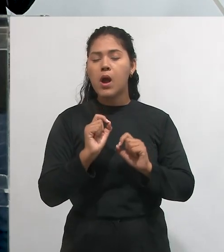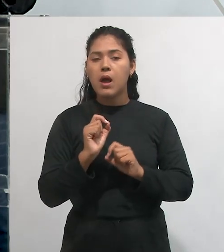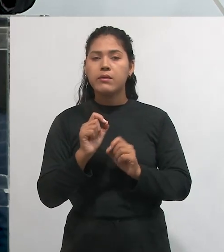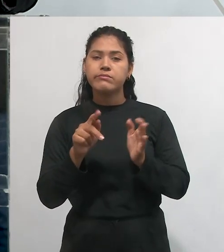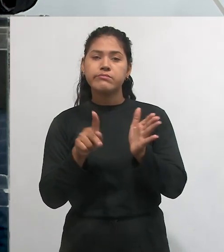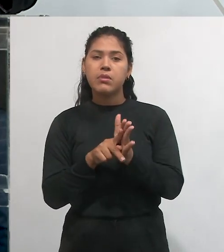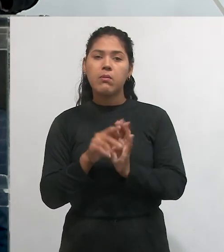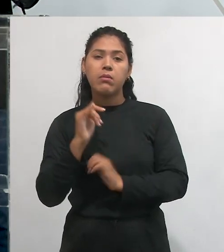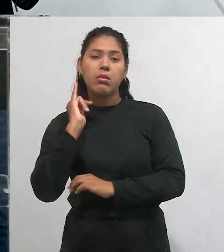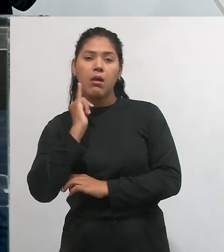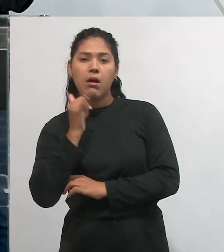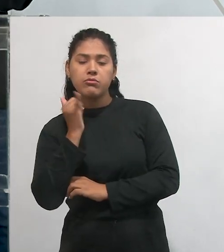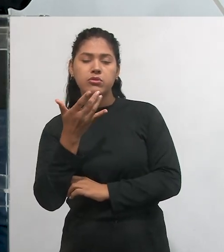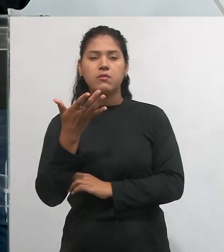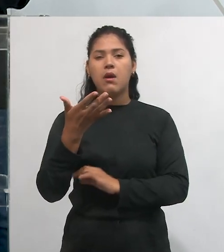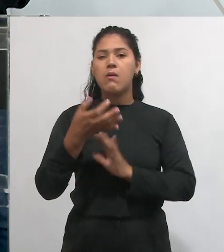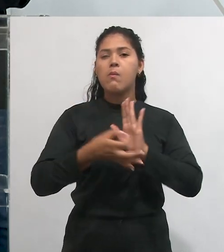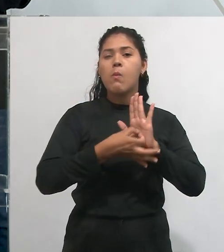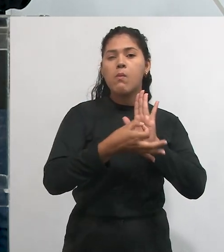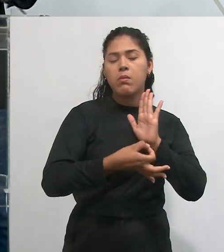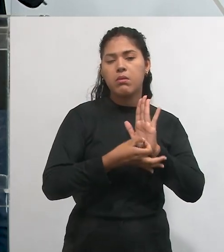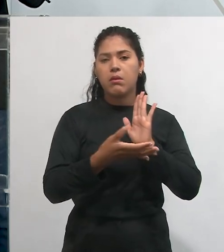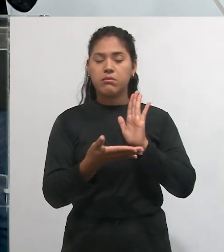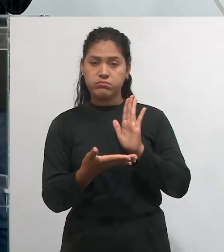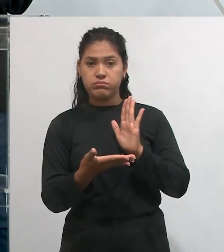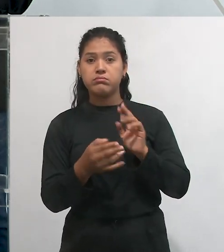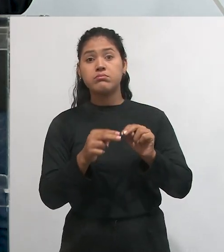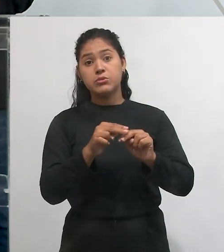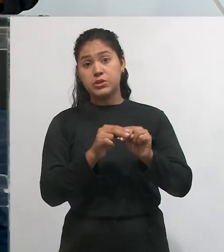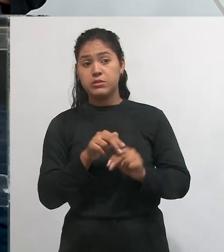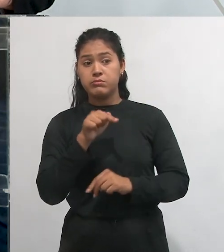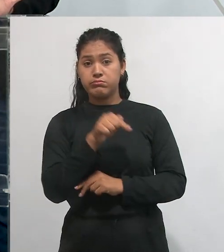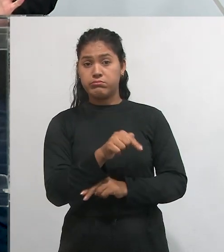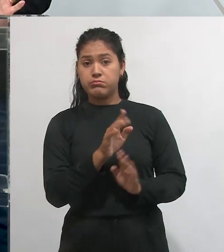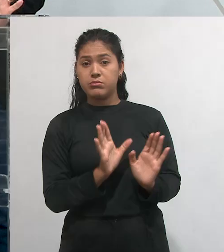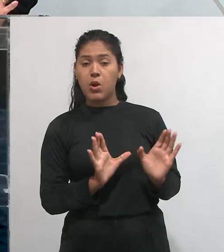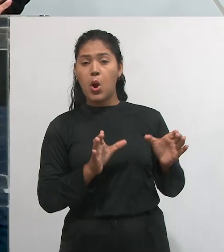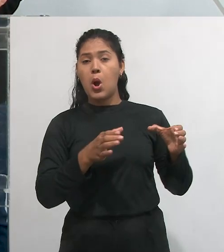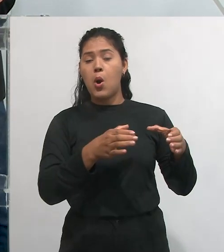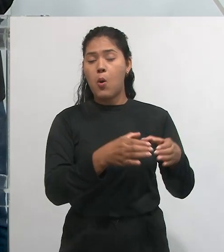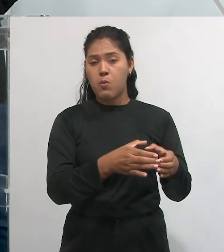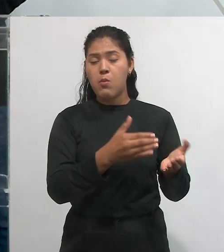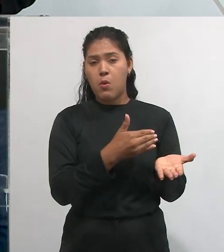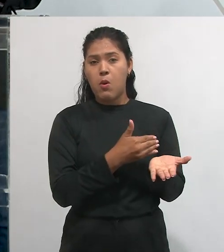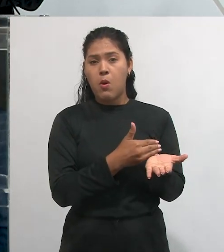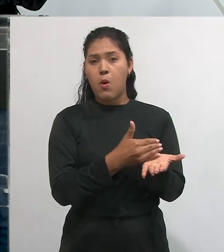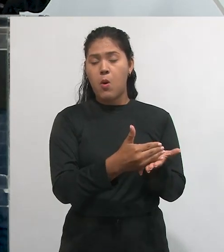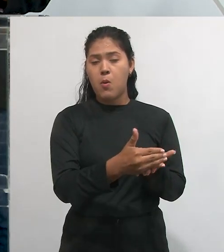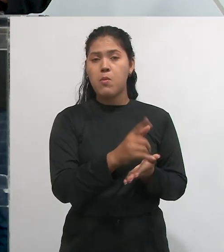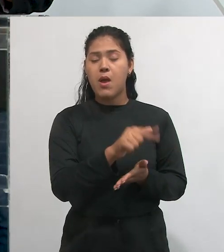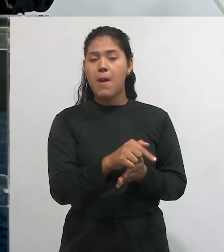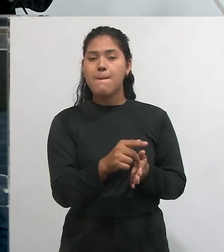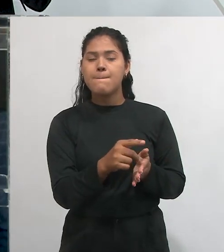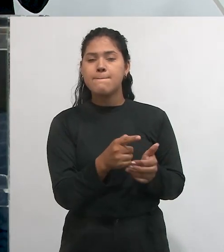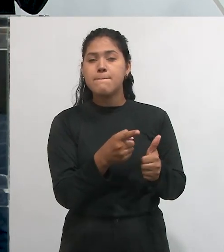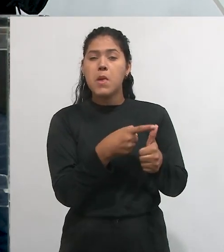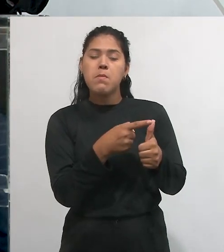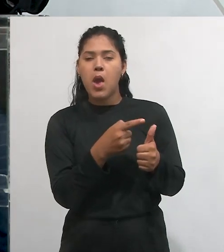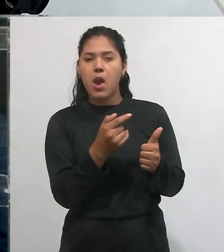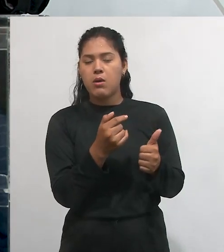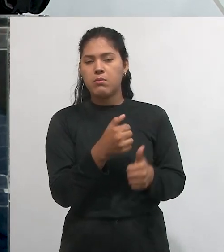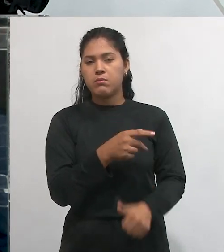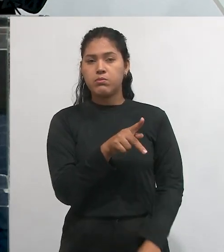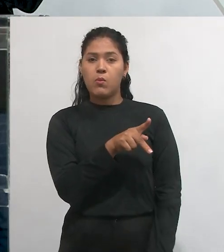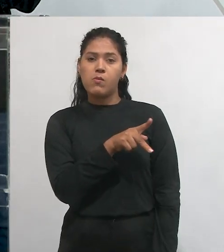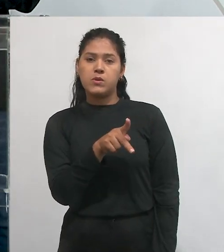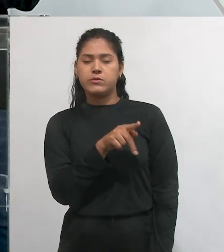as narrativas, os discursos, né? Então, os sofistas, eles surgem como os primeiros